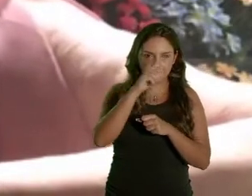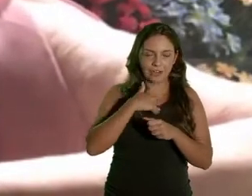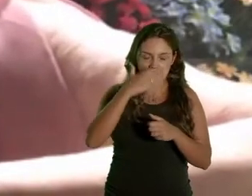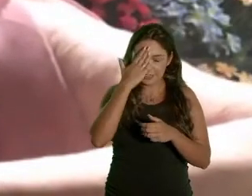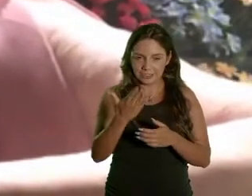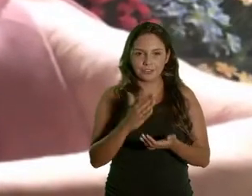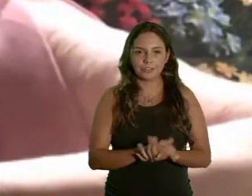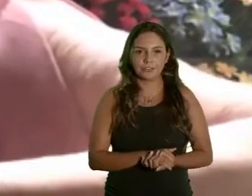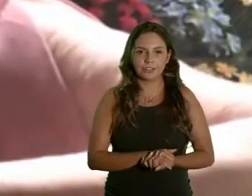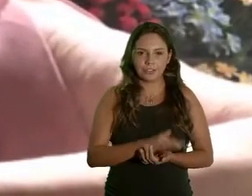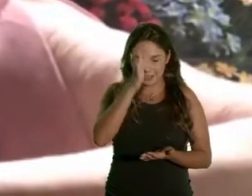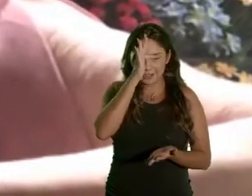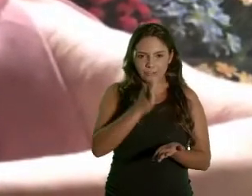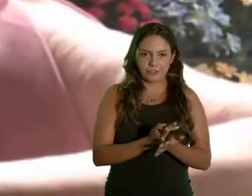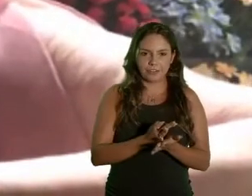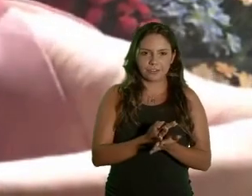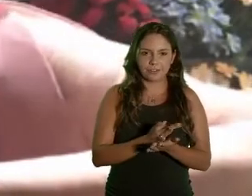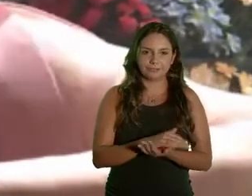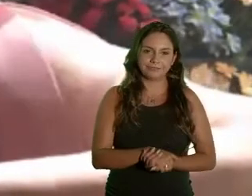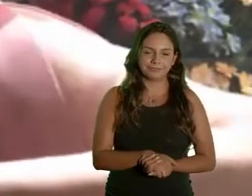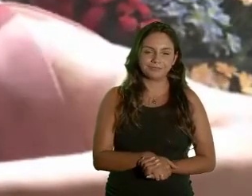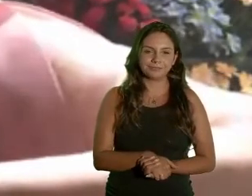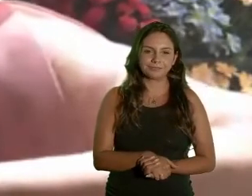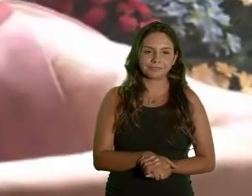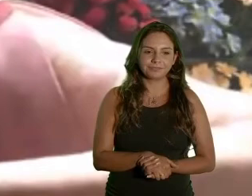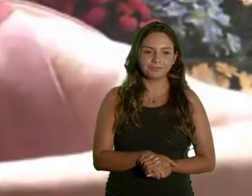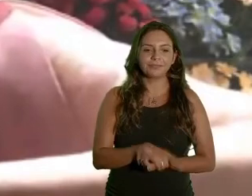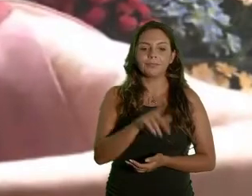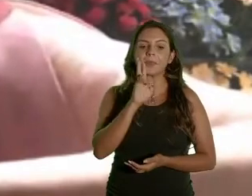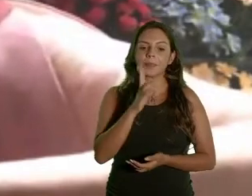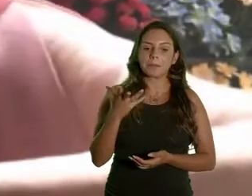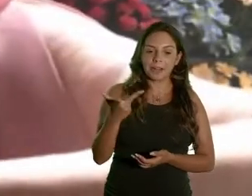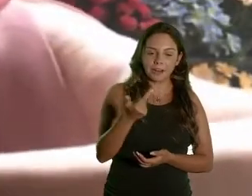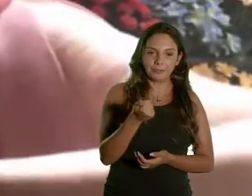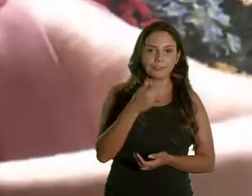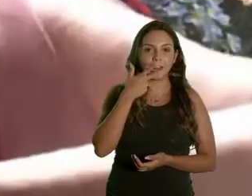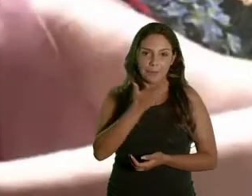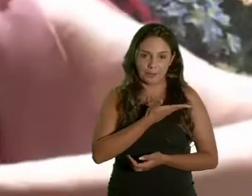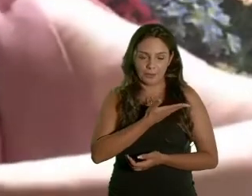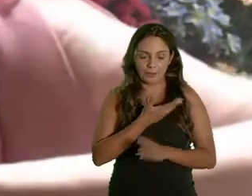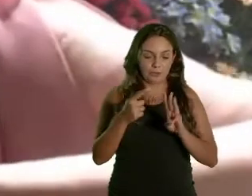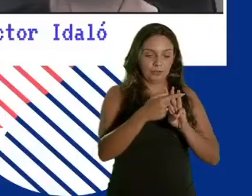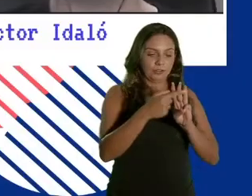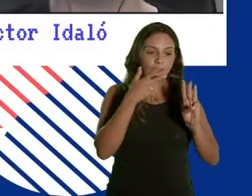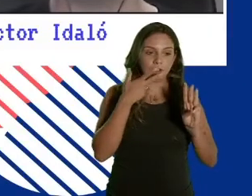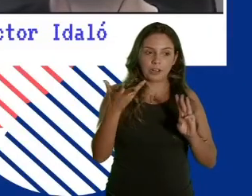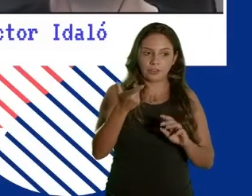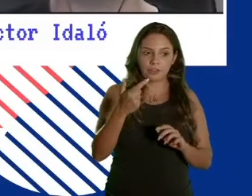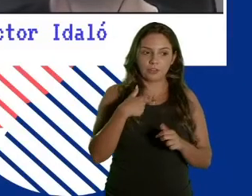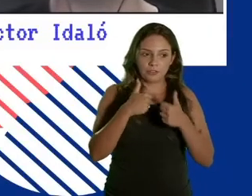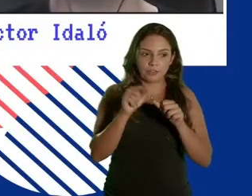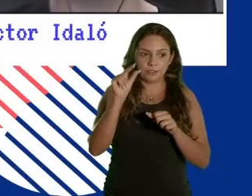agradeço com fé e fartura. Maravilha, Vilma. Falando em amigos, daqui uns minutinhos eu vou